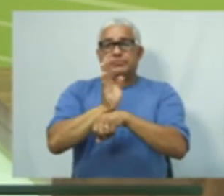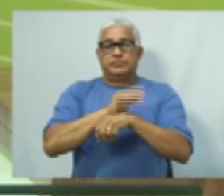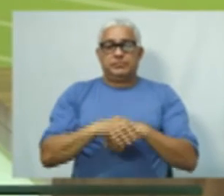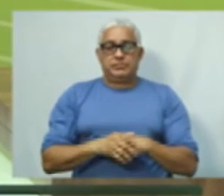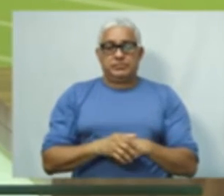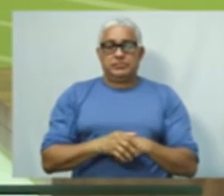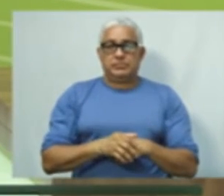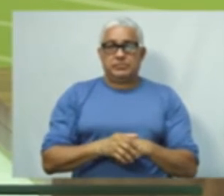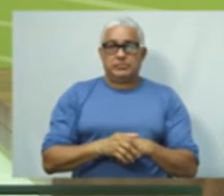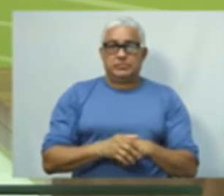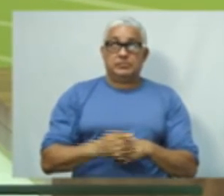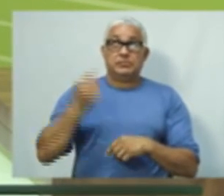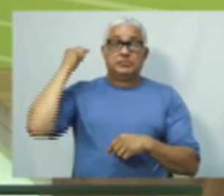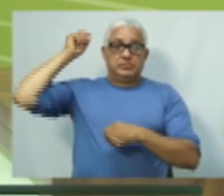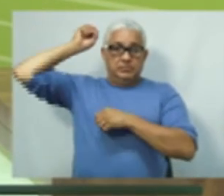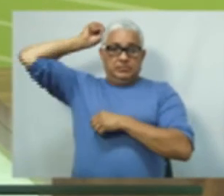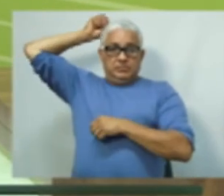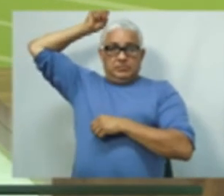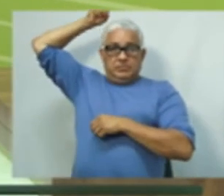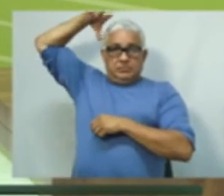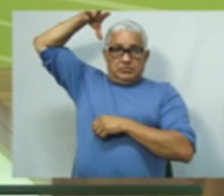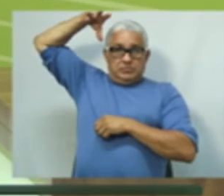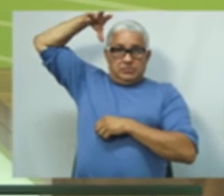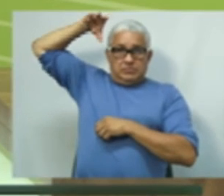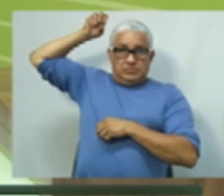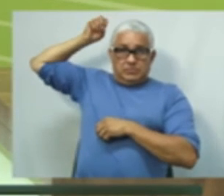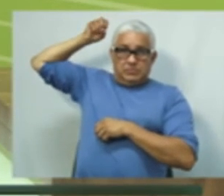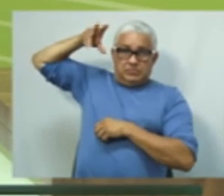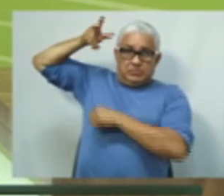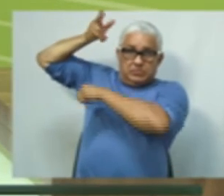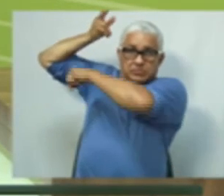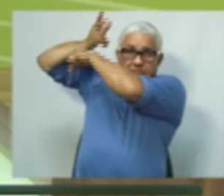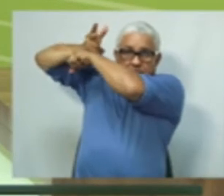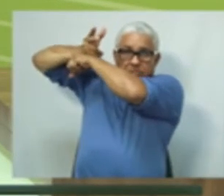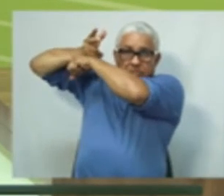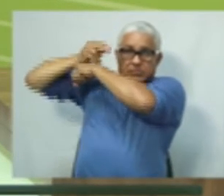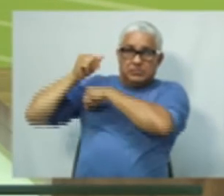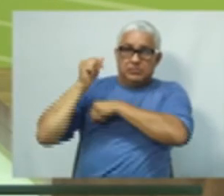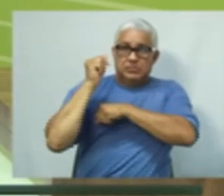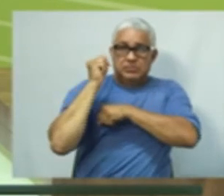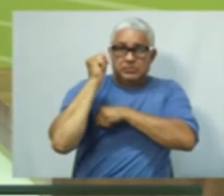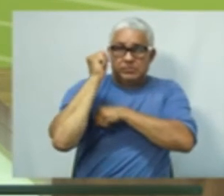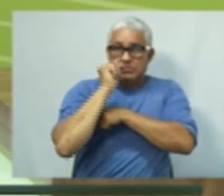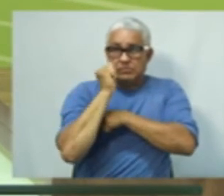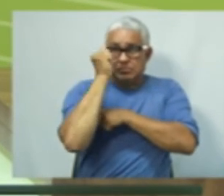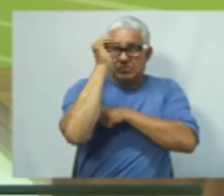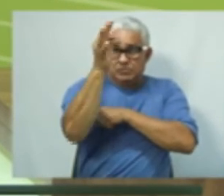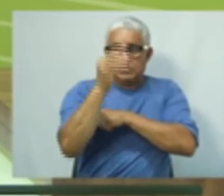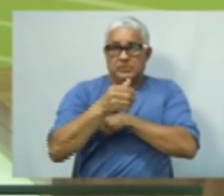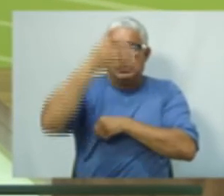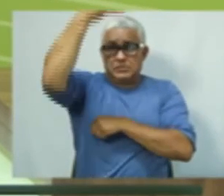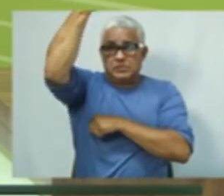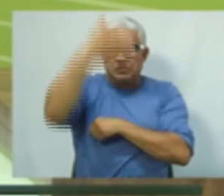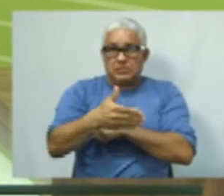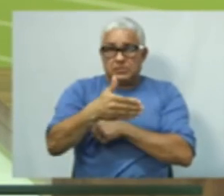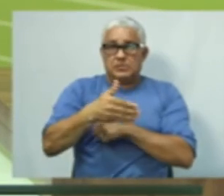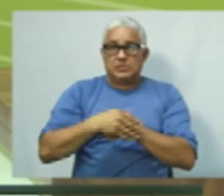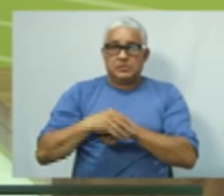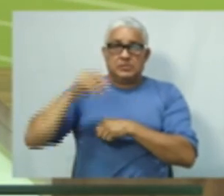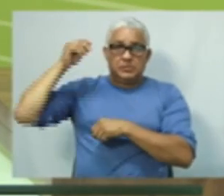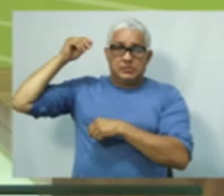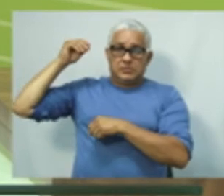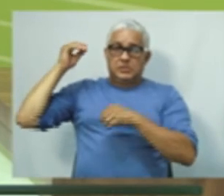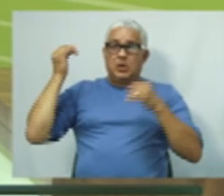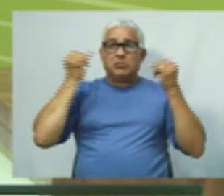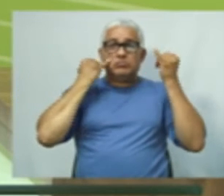de você está o projetor, lá na frente está a tela. E o projetor que estaria atrás seriam as informações